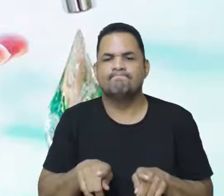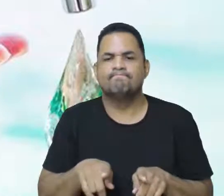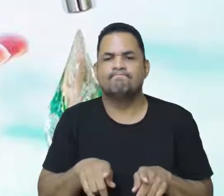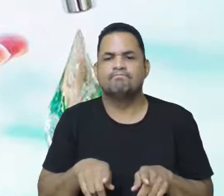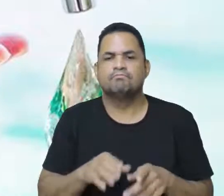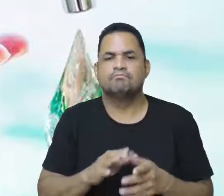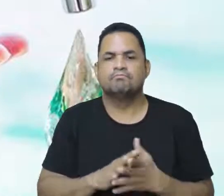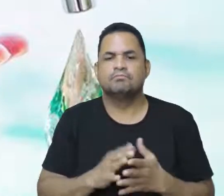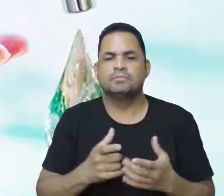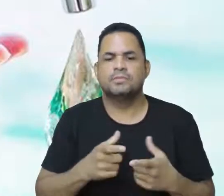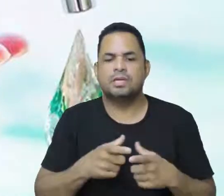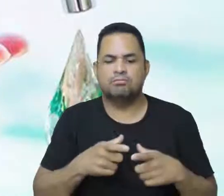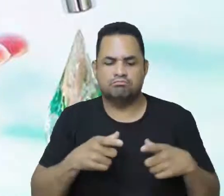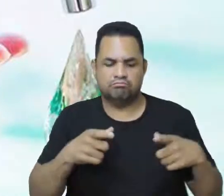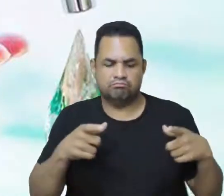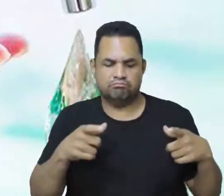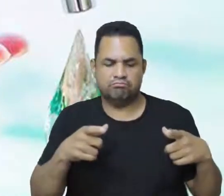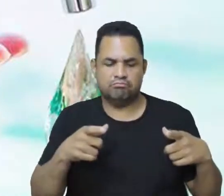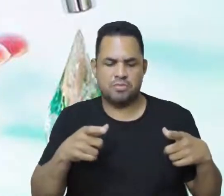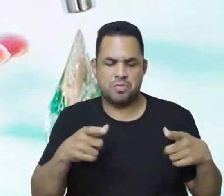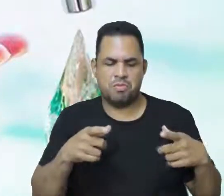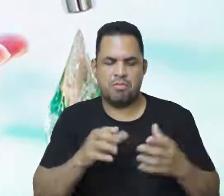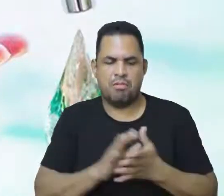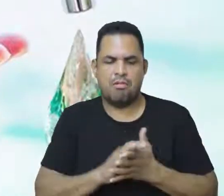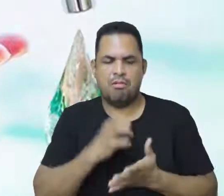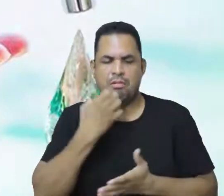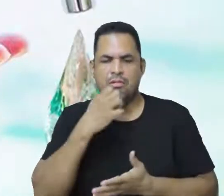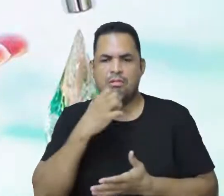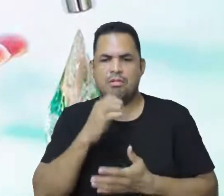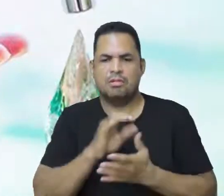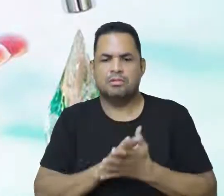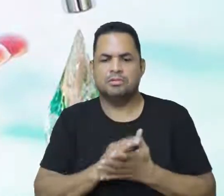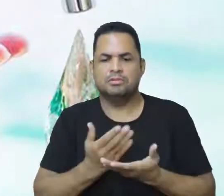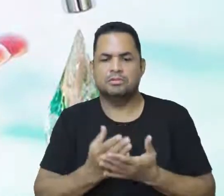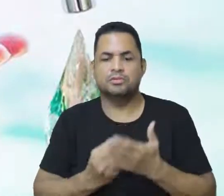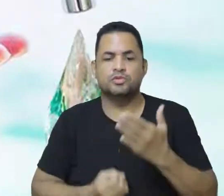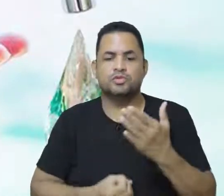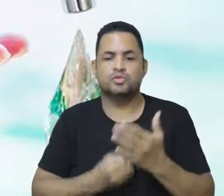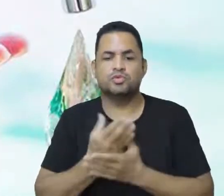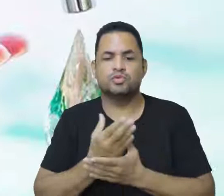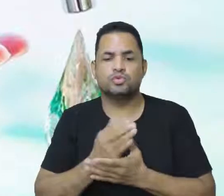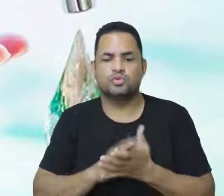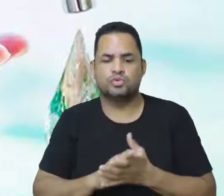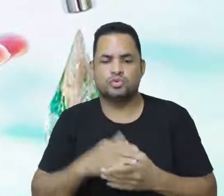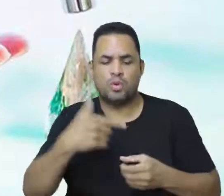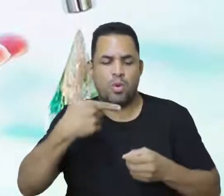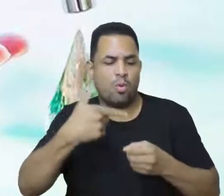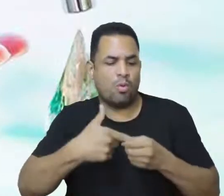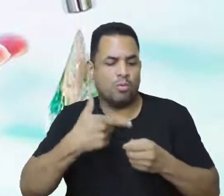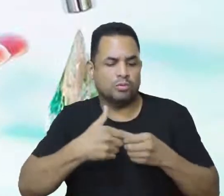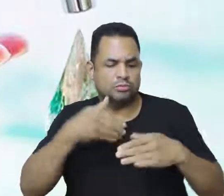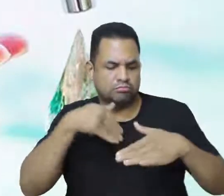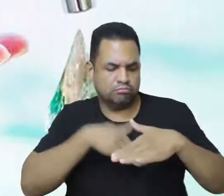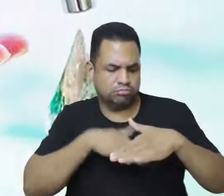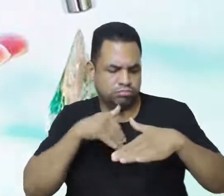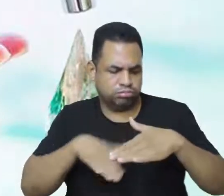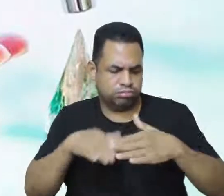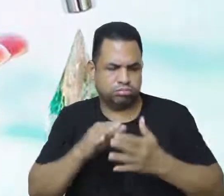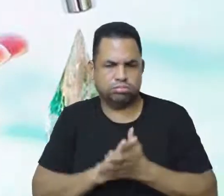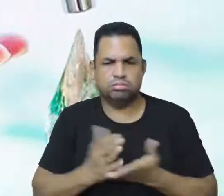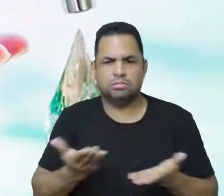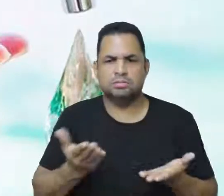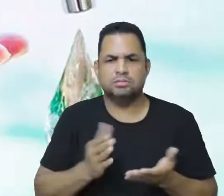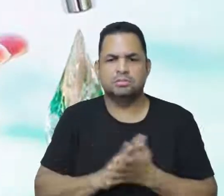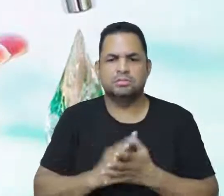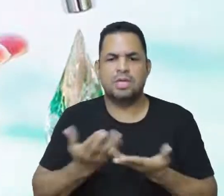e a maior parte da energia no nosso planeta Terra vem dos combustíveis fósseis. São eles os grandes